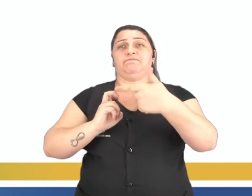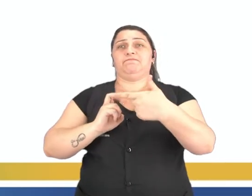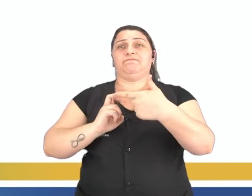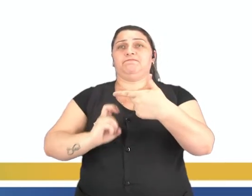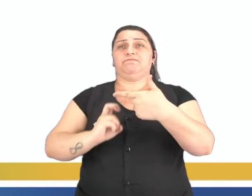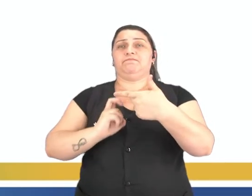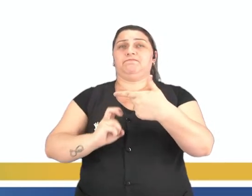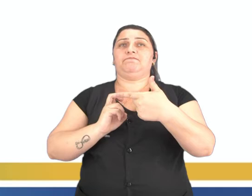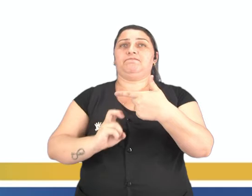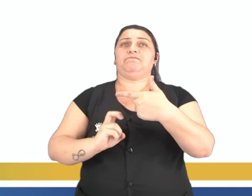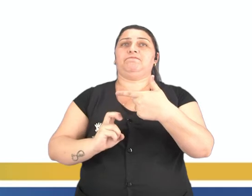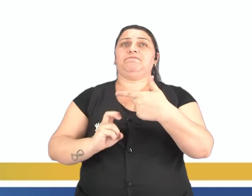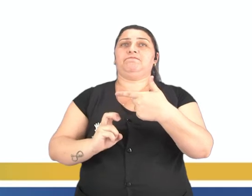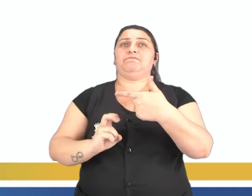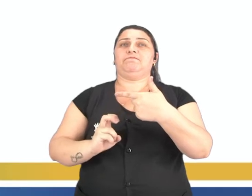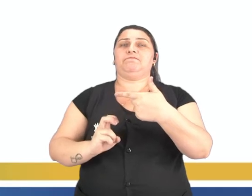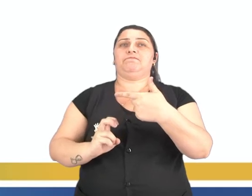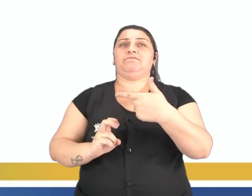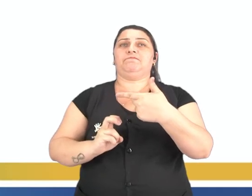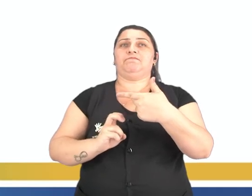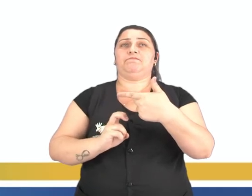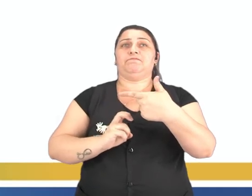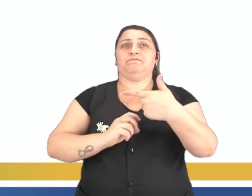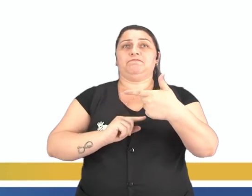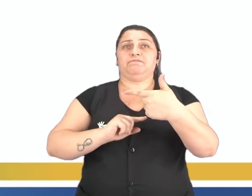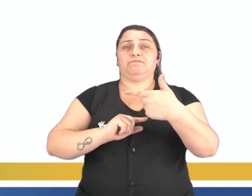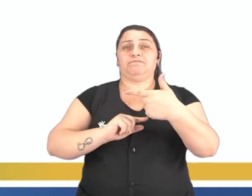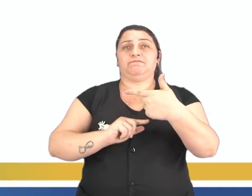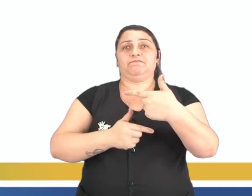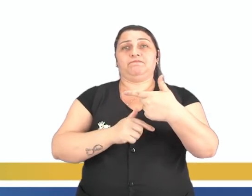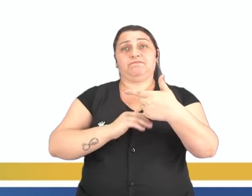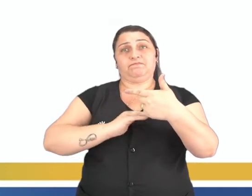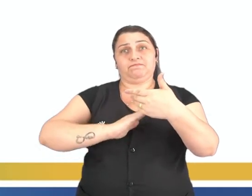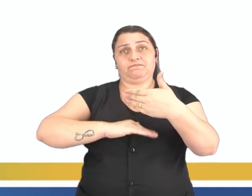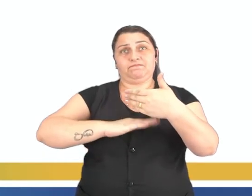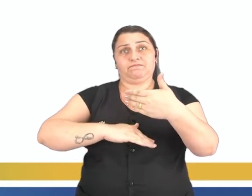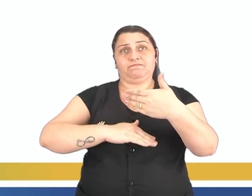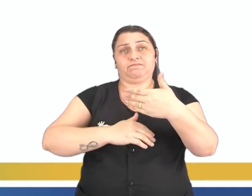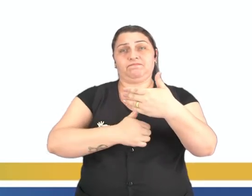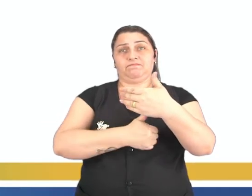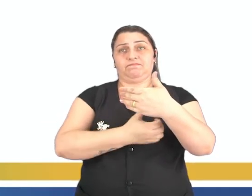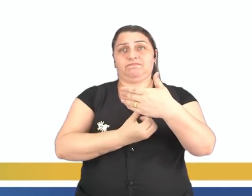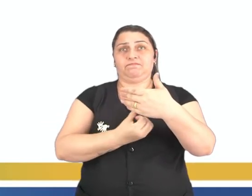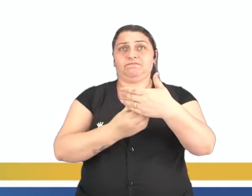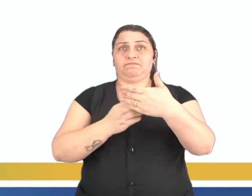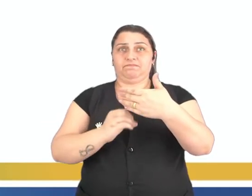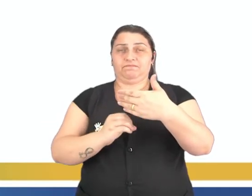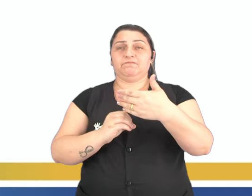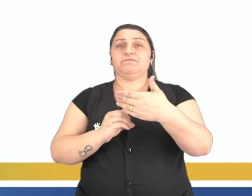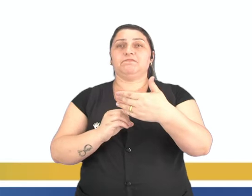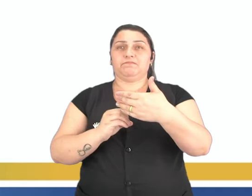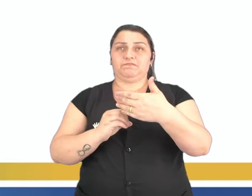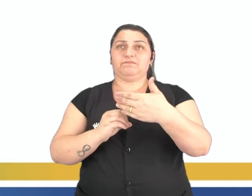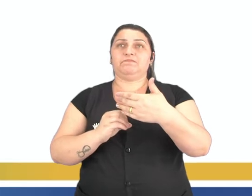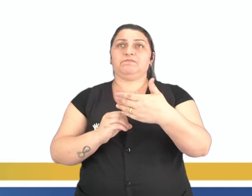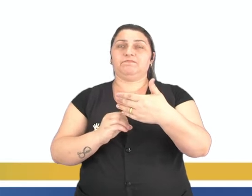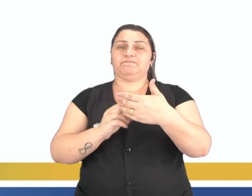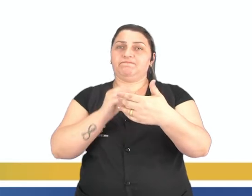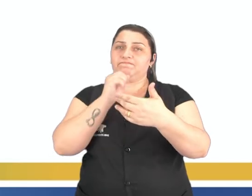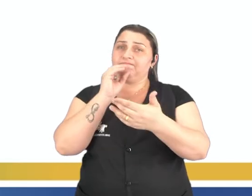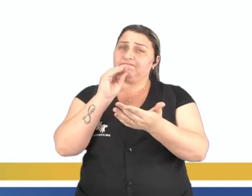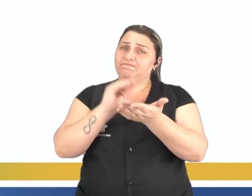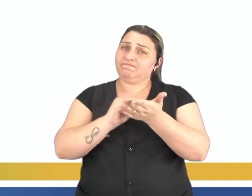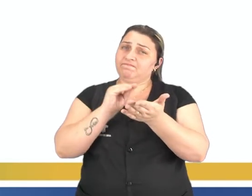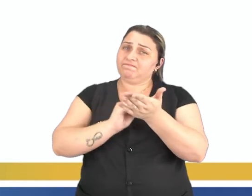5. 5 vezes 400 vai dar 2.000, vamos subtrair. O resultado é 160, ainda